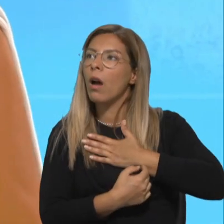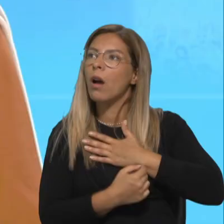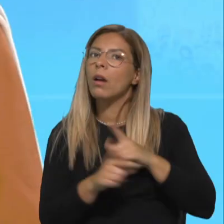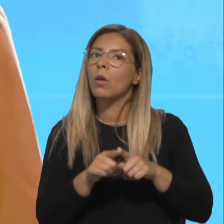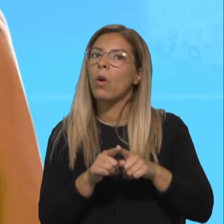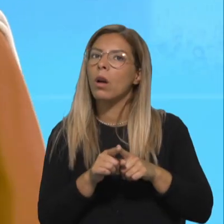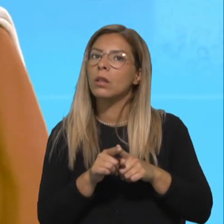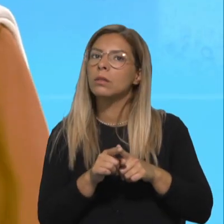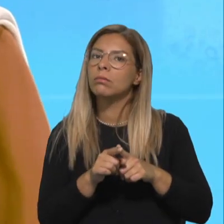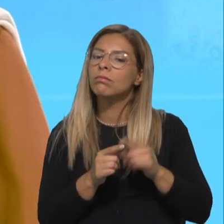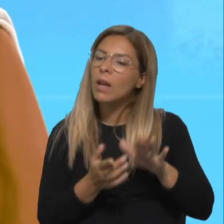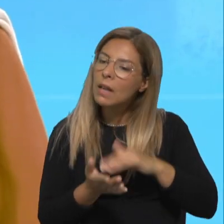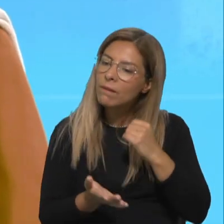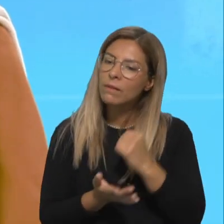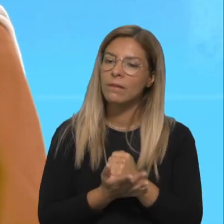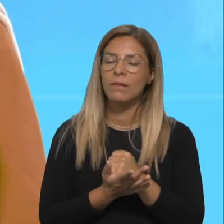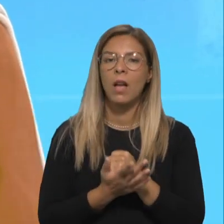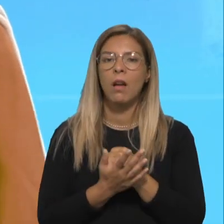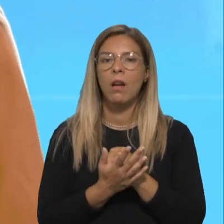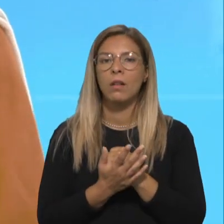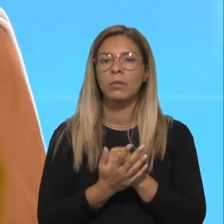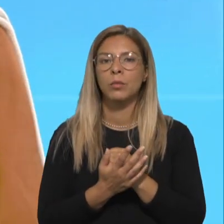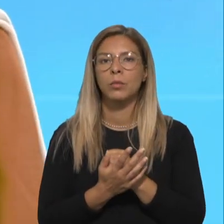Sempre pela